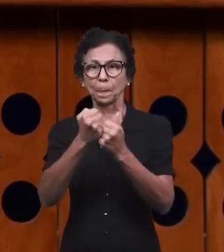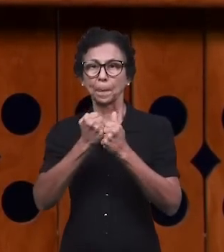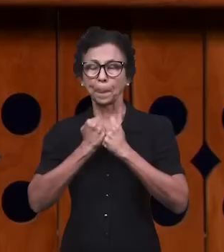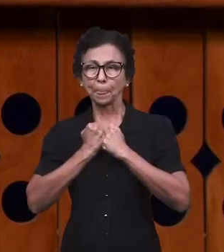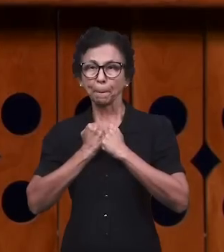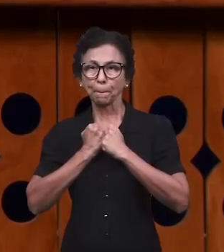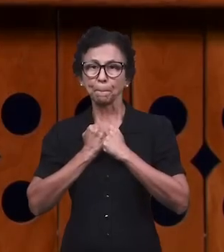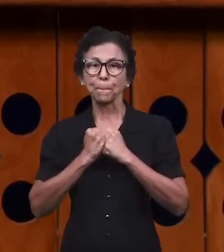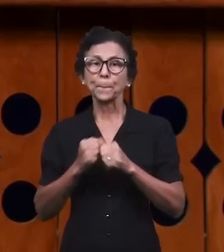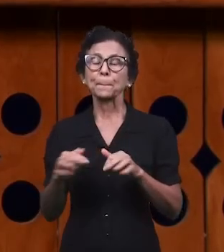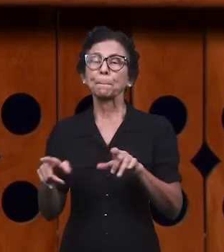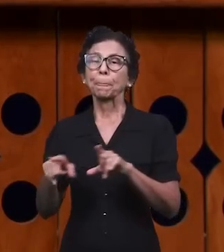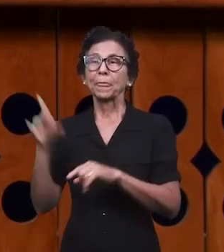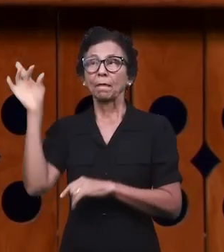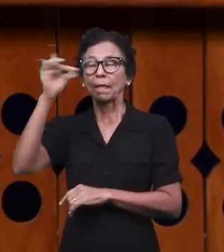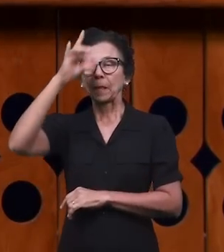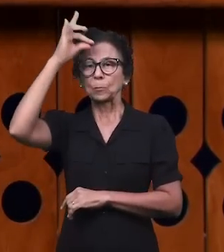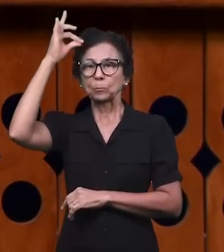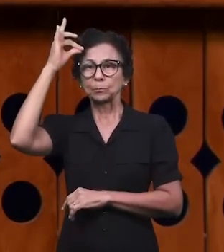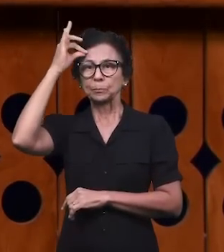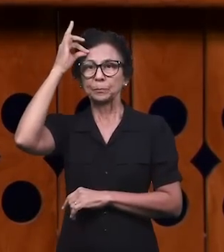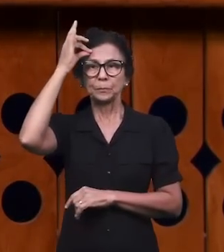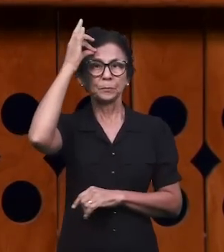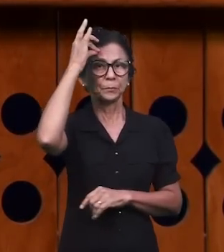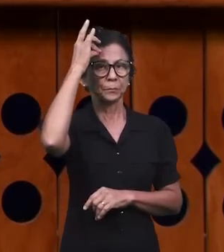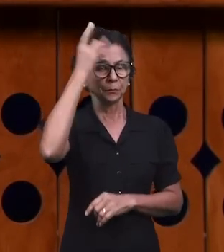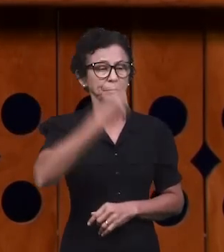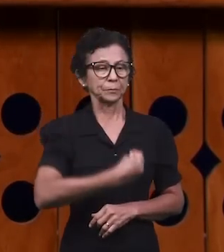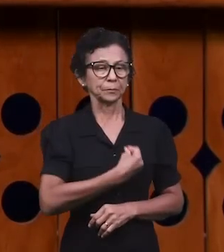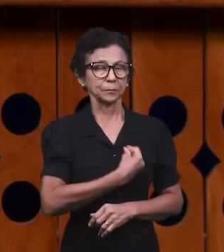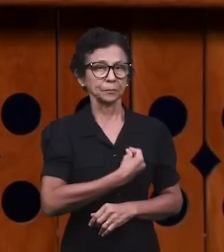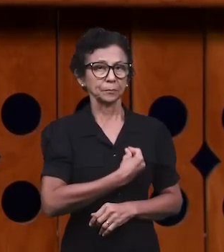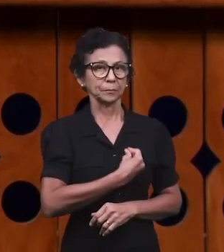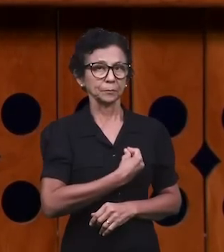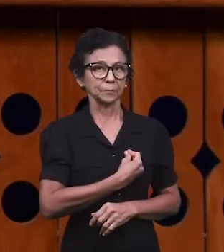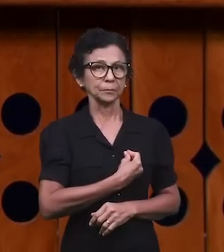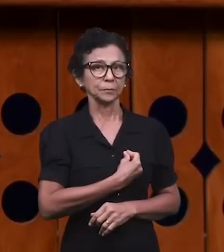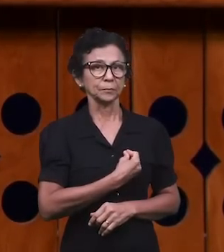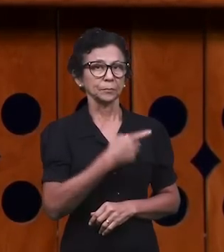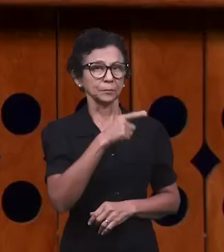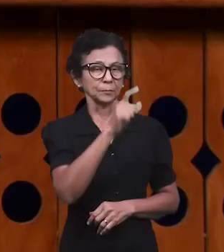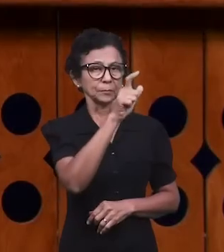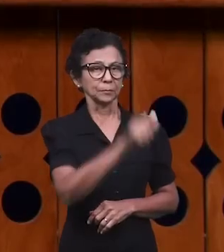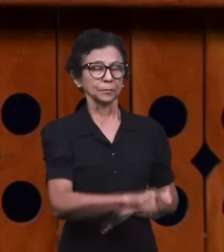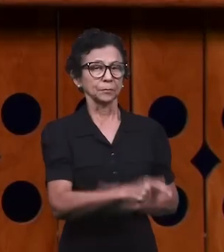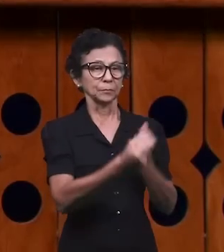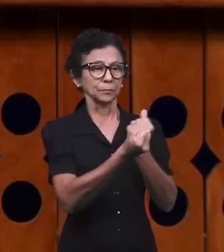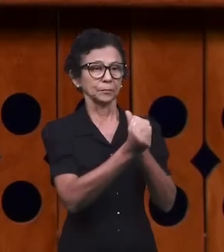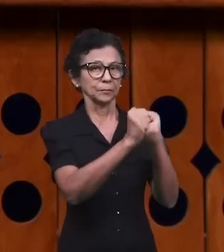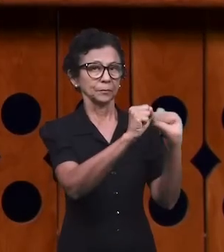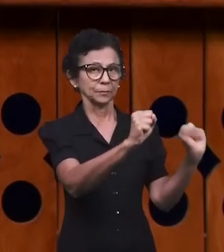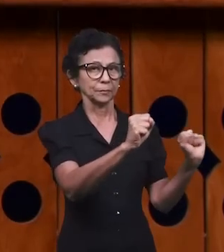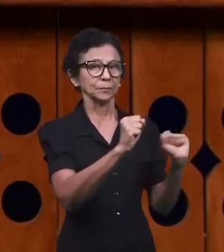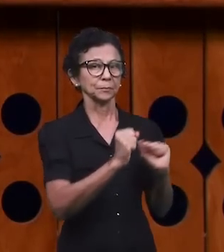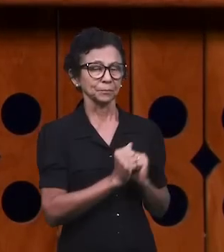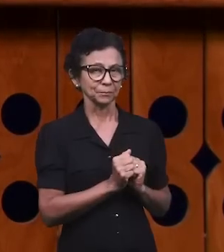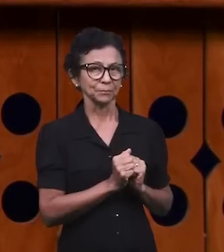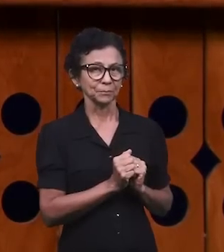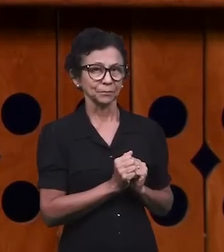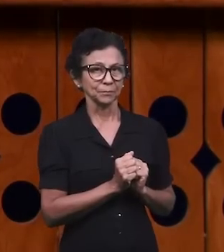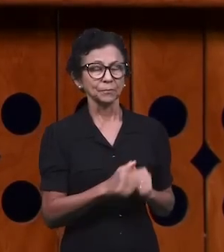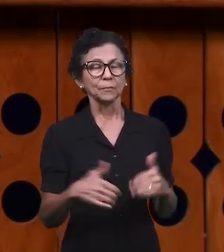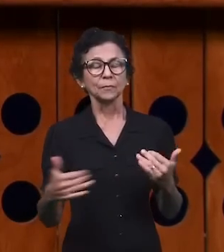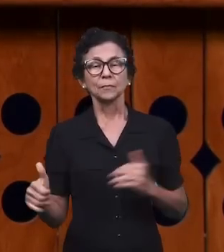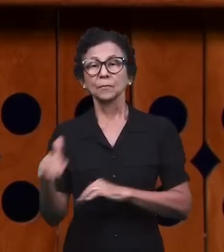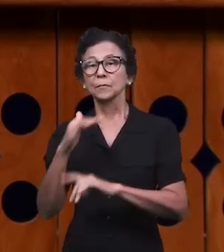o Espírito de Deus que estava sobre Jesus, que o levou para a cruz, Jesus homem, que o levou para a cruz. Esse golpe da cruz